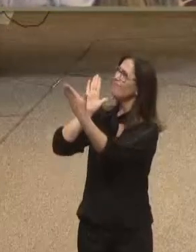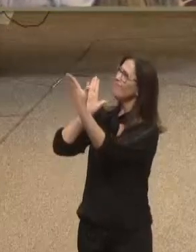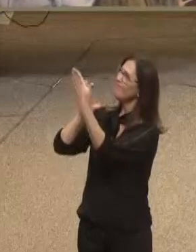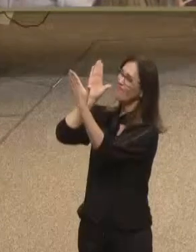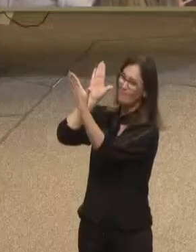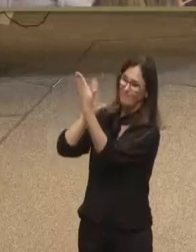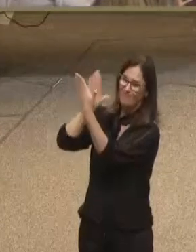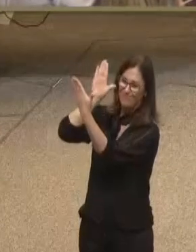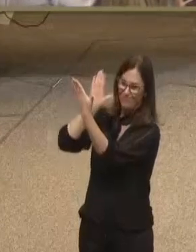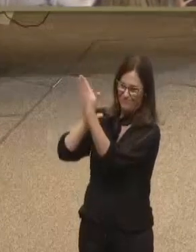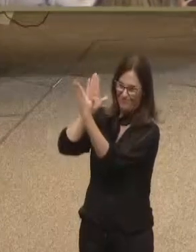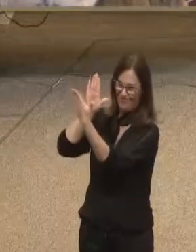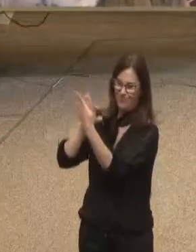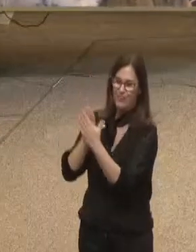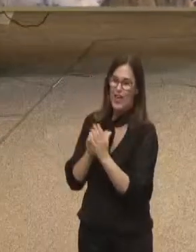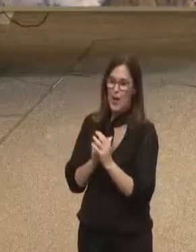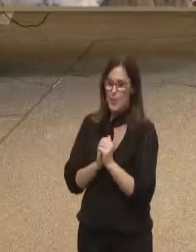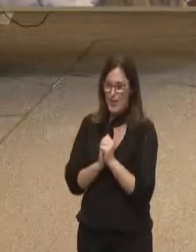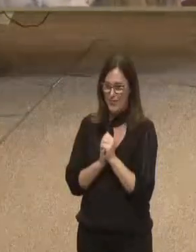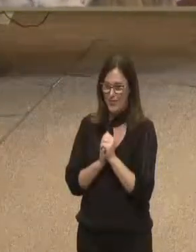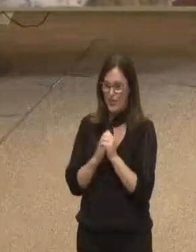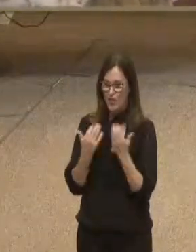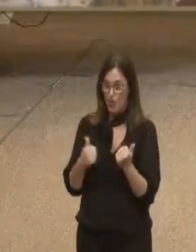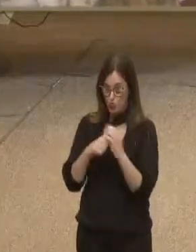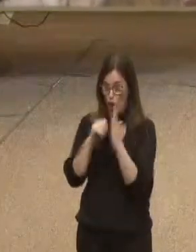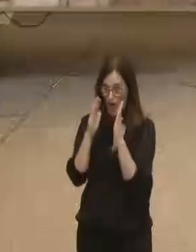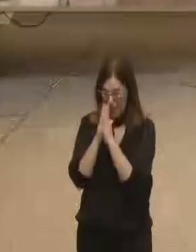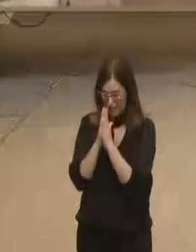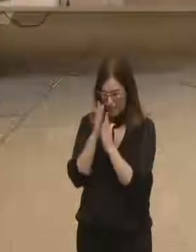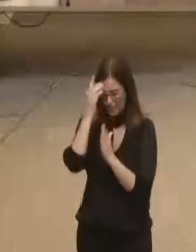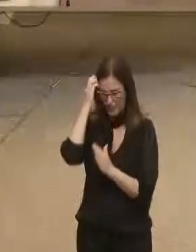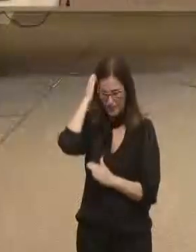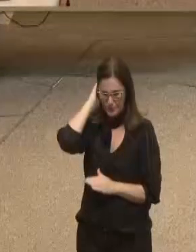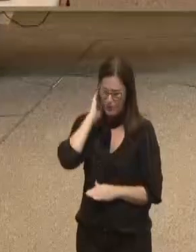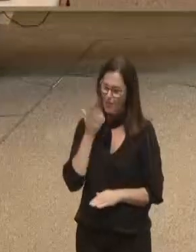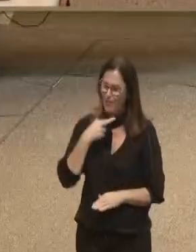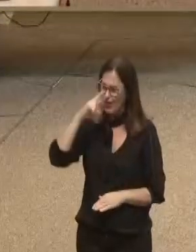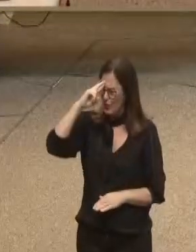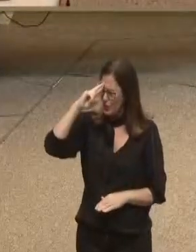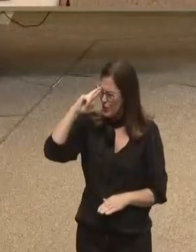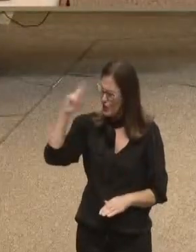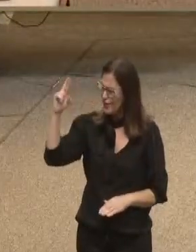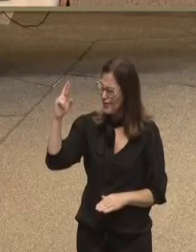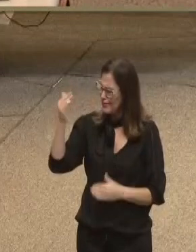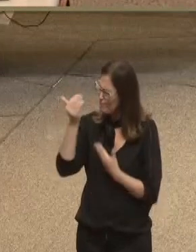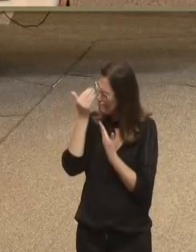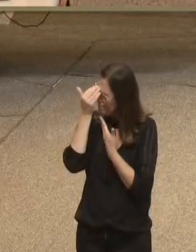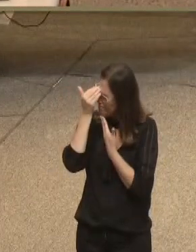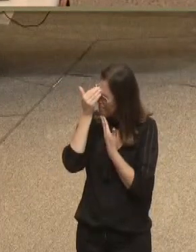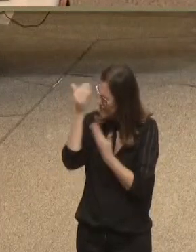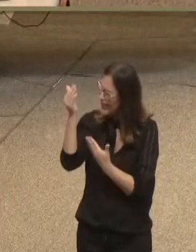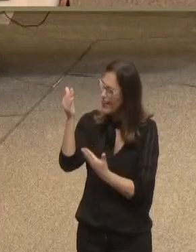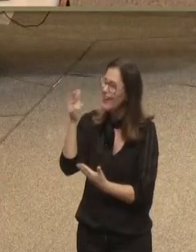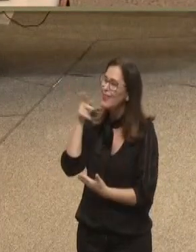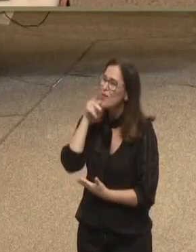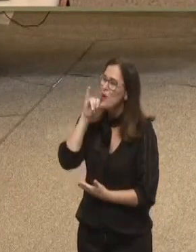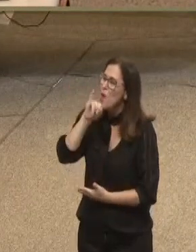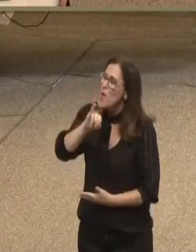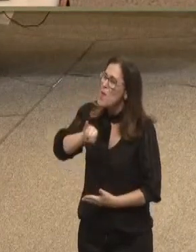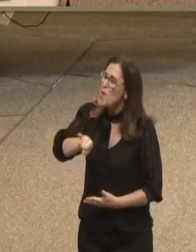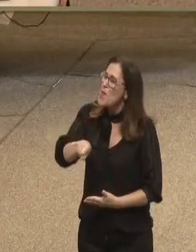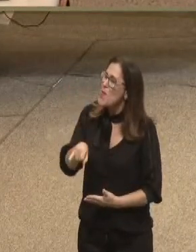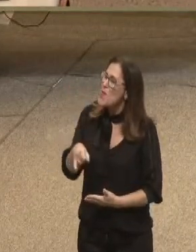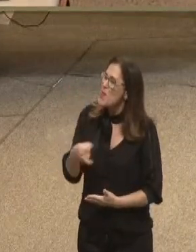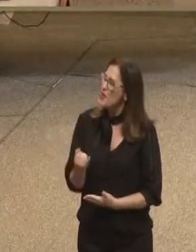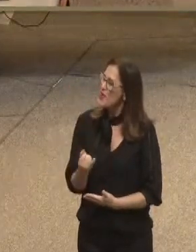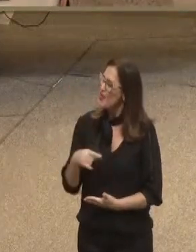de ser louvado. Oremos. Senhor, muito obrigada, Pai, por essa